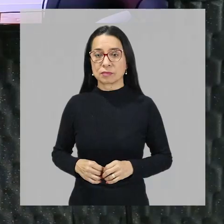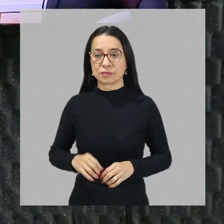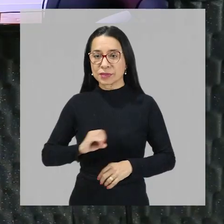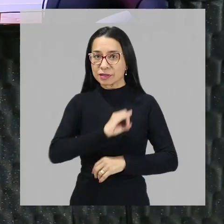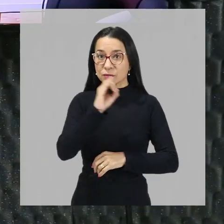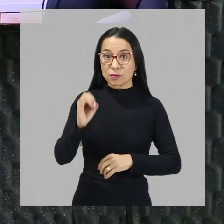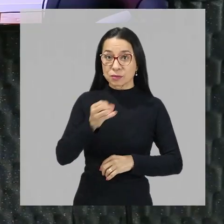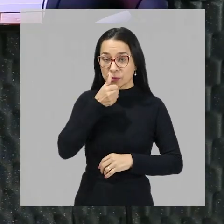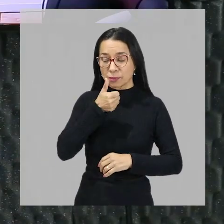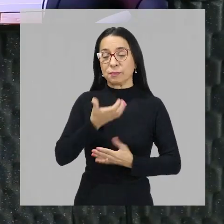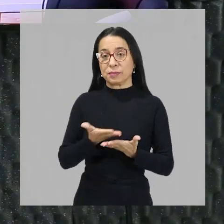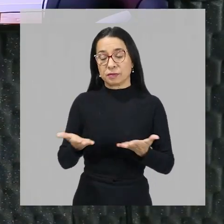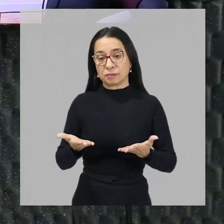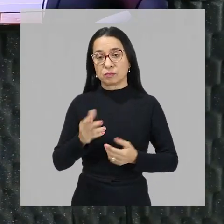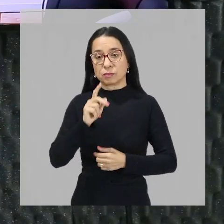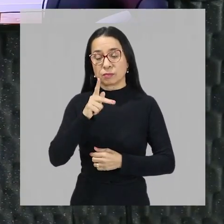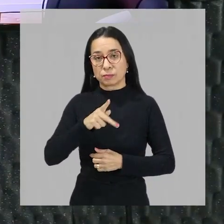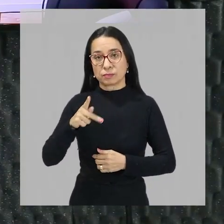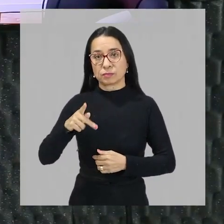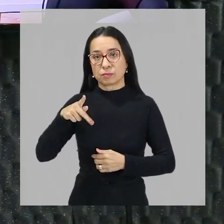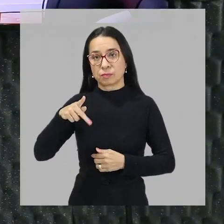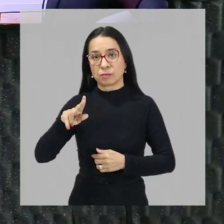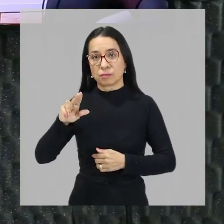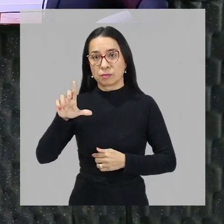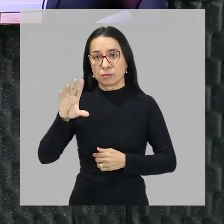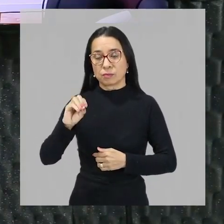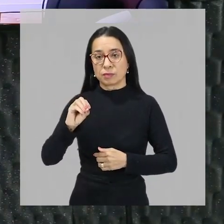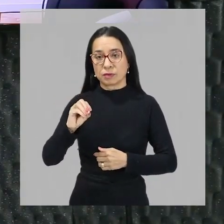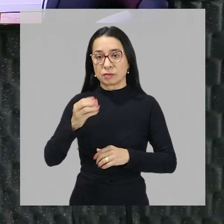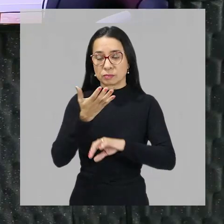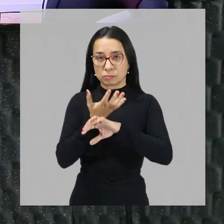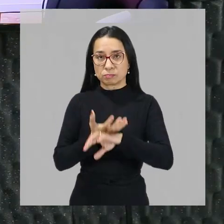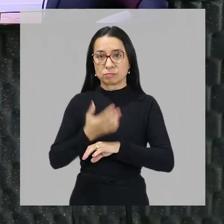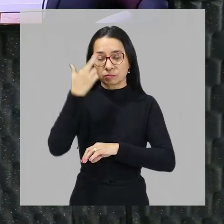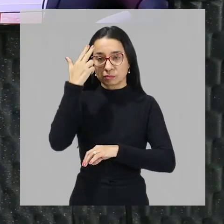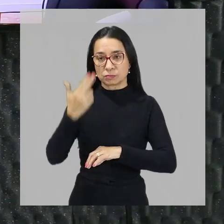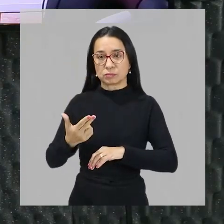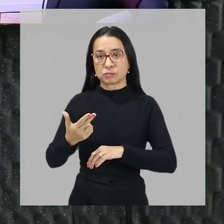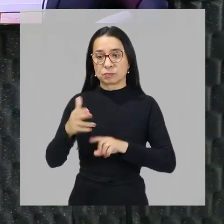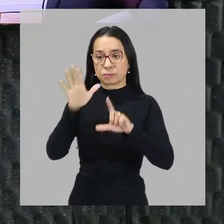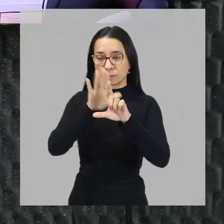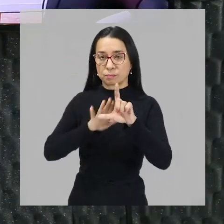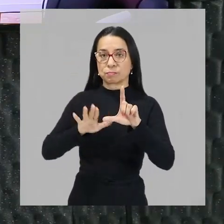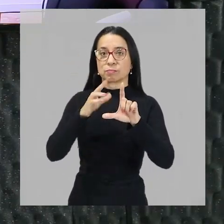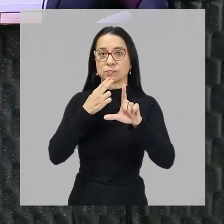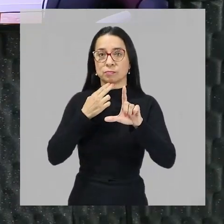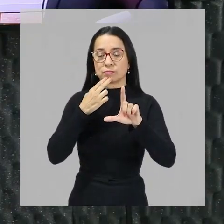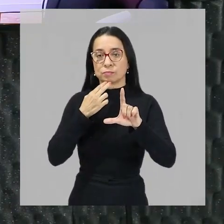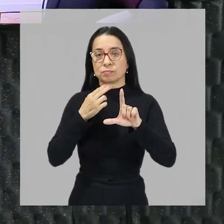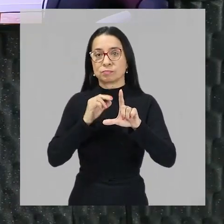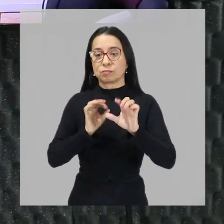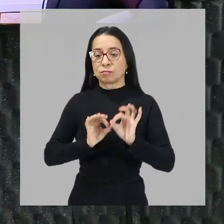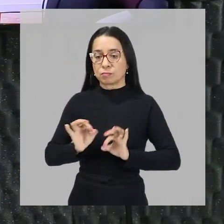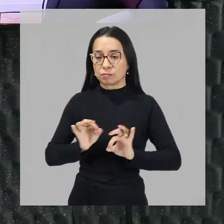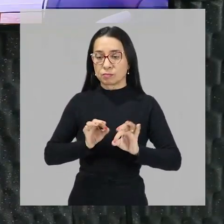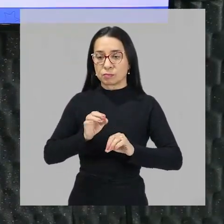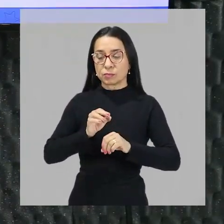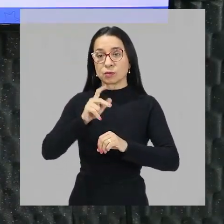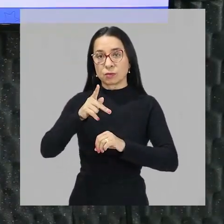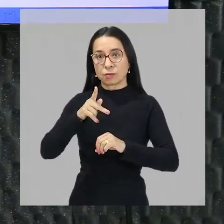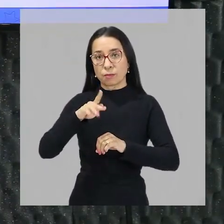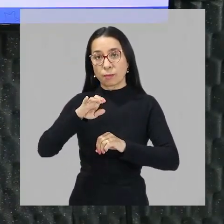E aí, pessoal, tudo bem? Professor Paulo Gereba de História, na plataforma Gonçalves Dias, preparatório Pais UEMA,